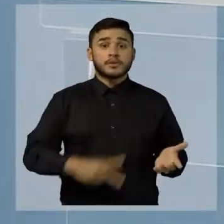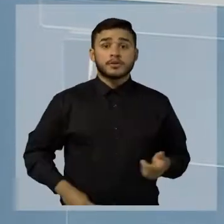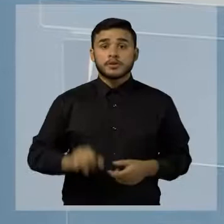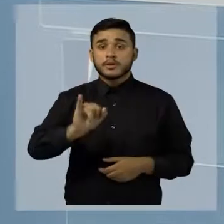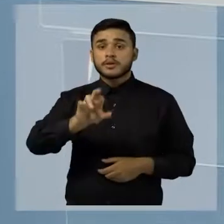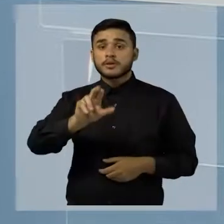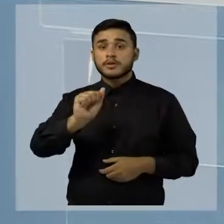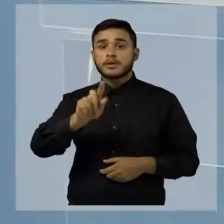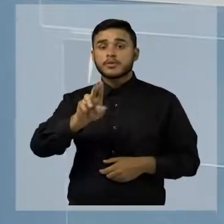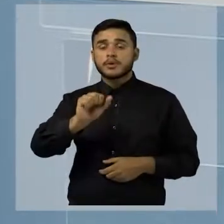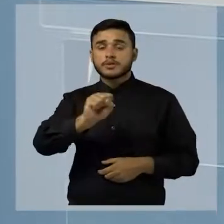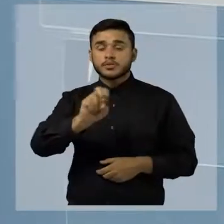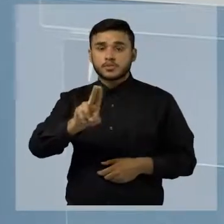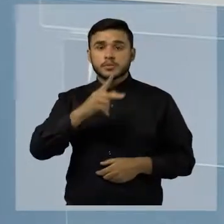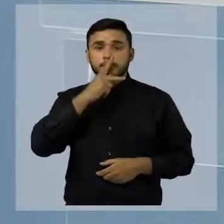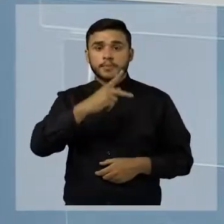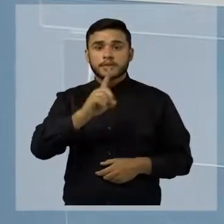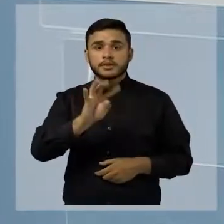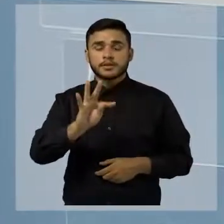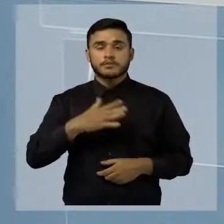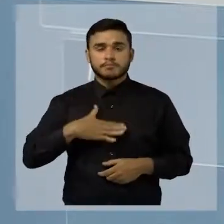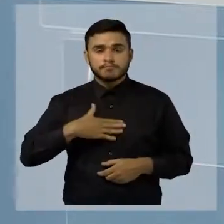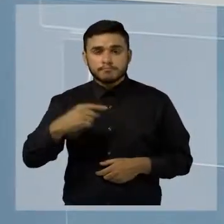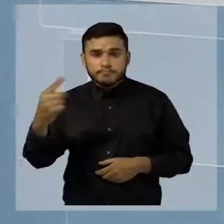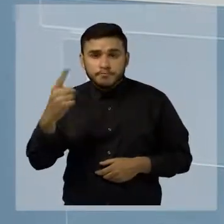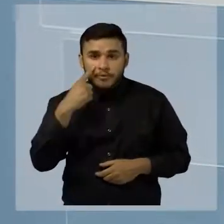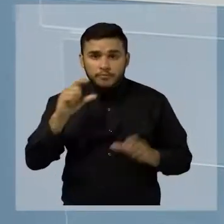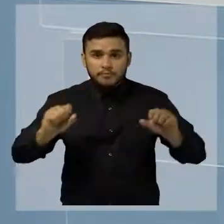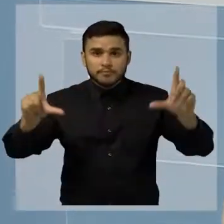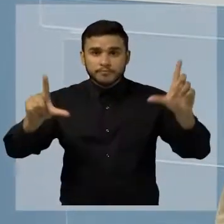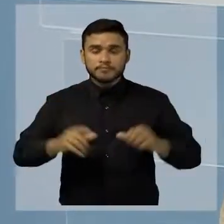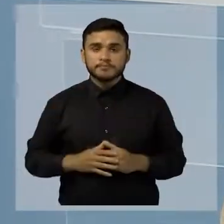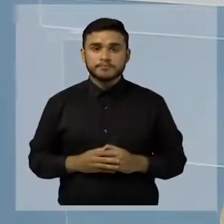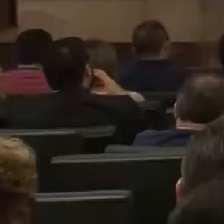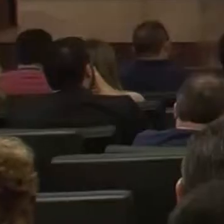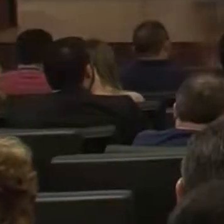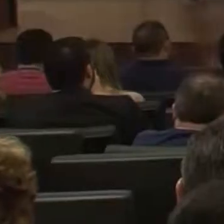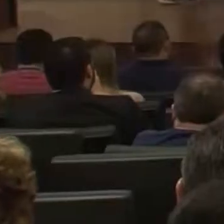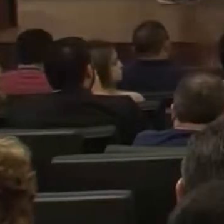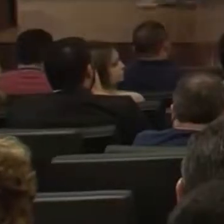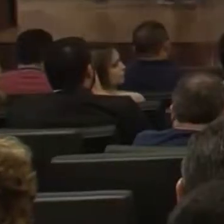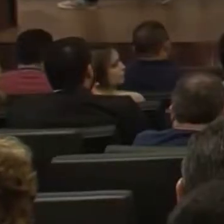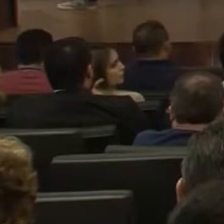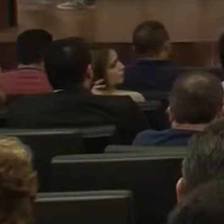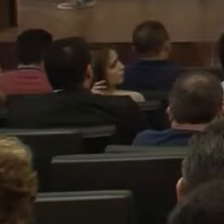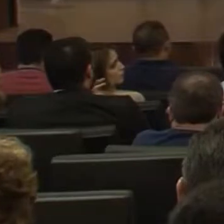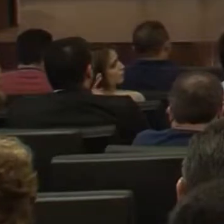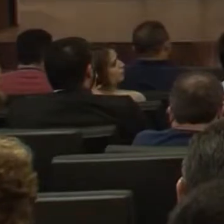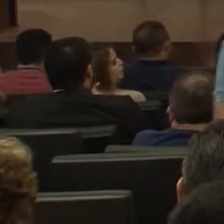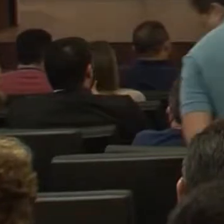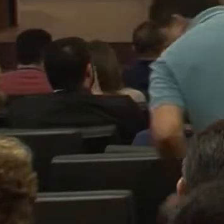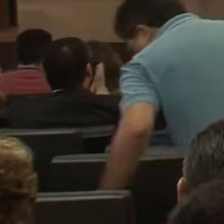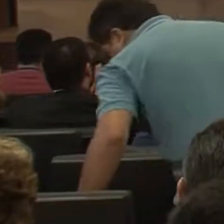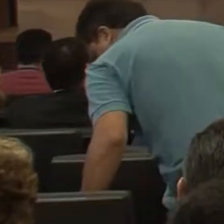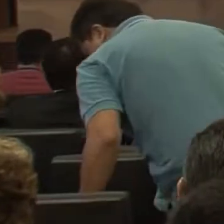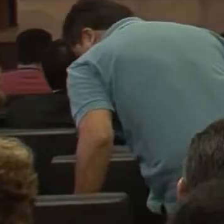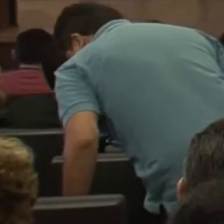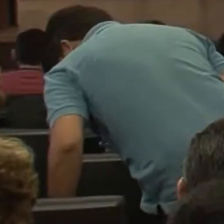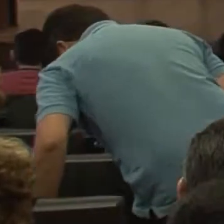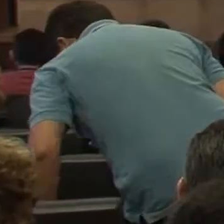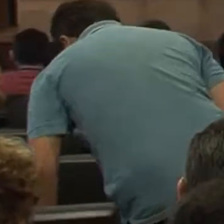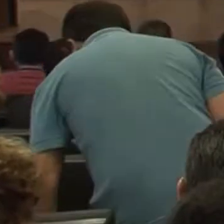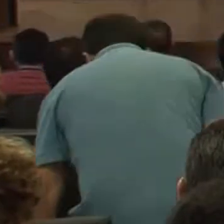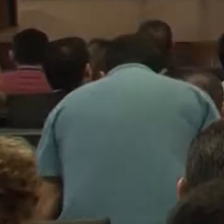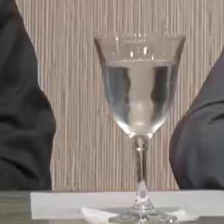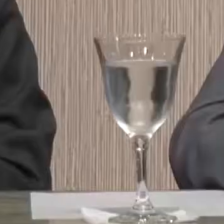ver como foi a audiência pública, a gente volta em instantes comentando sobre o assunto. A audiência pública foi dirigida pelo presidente